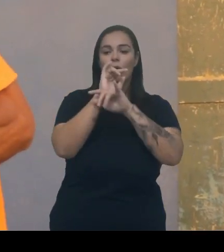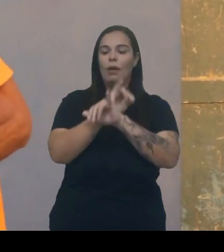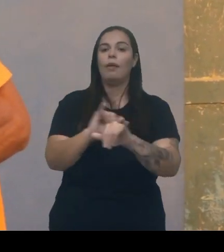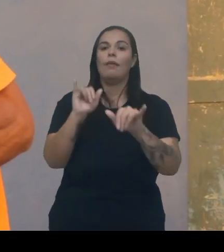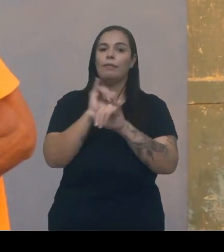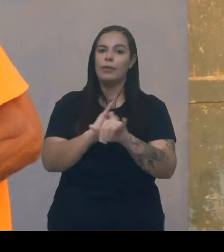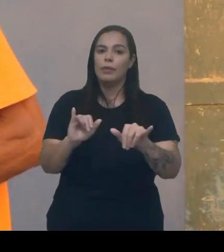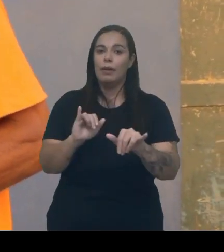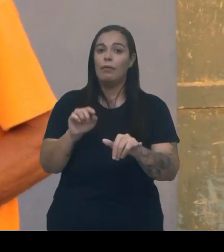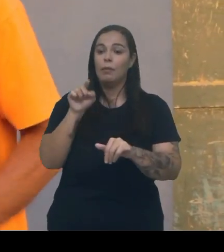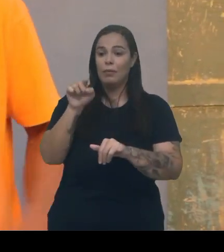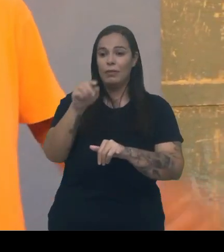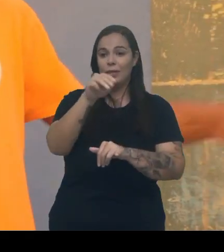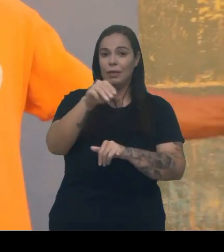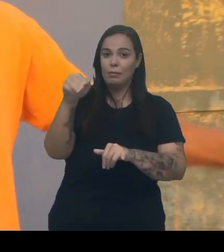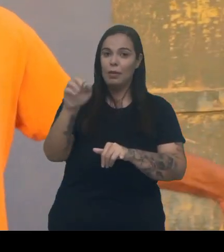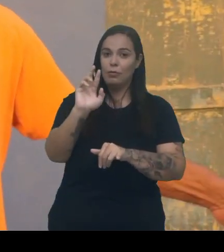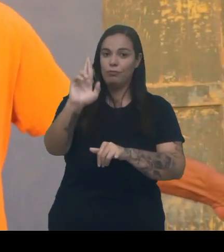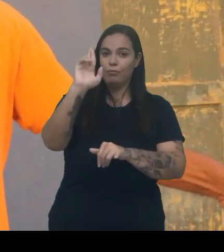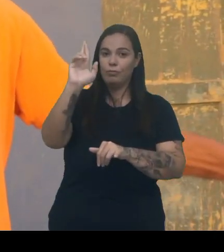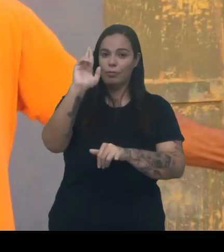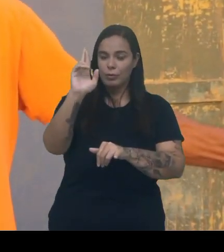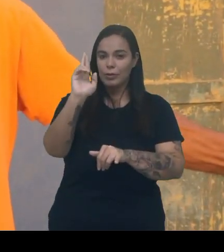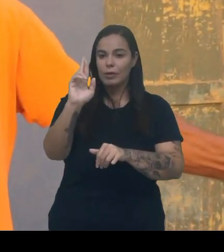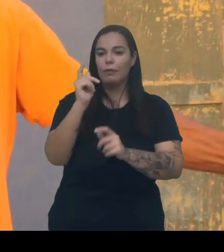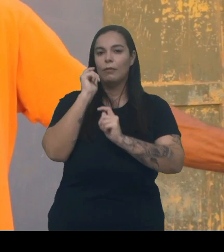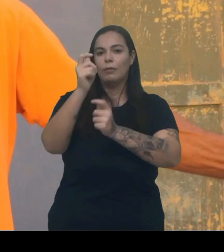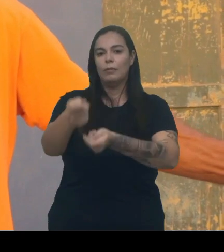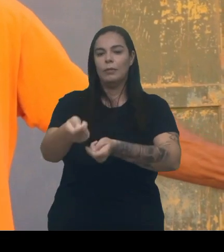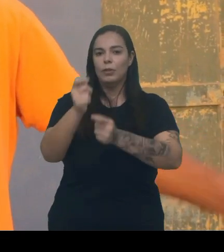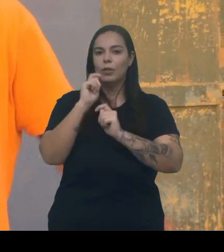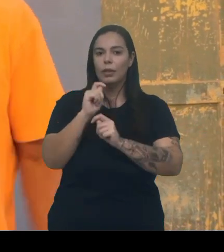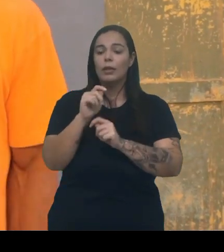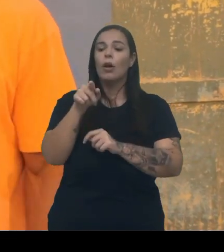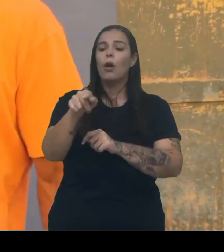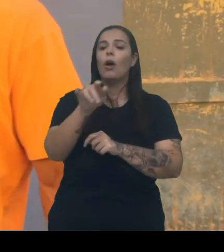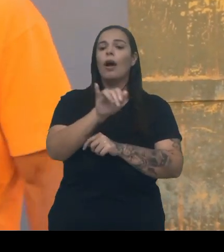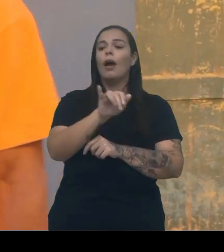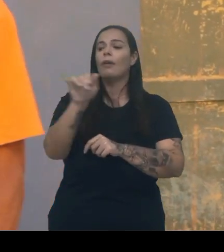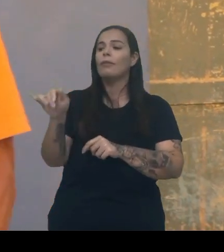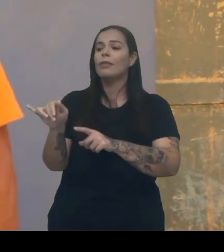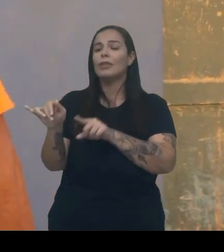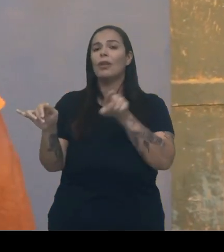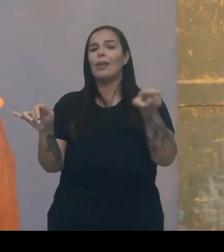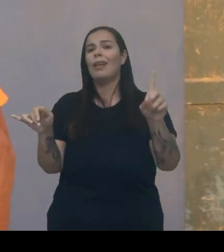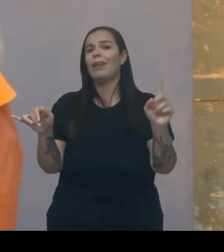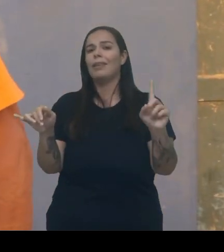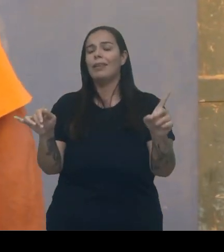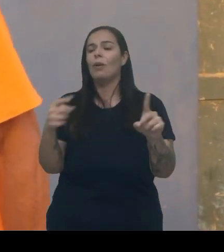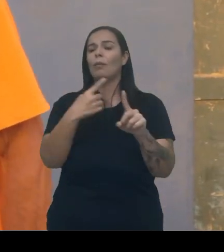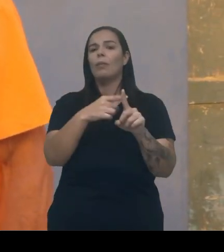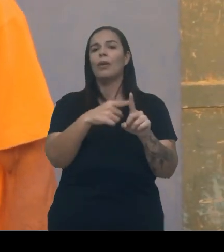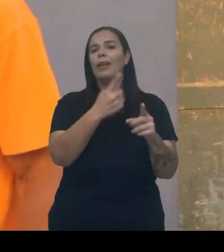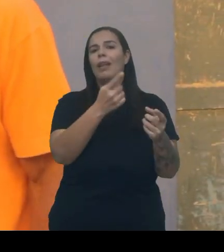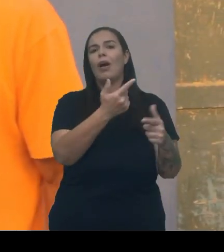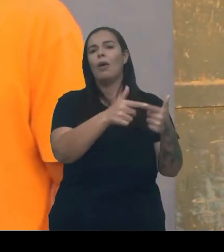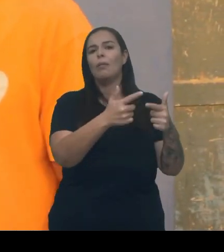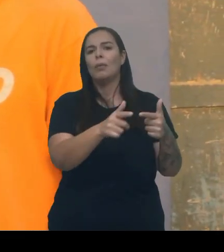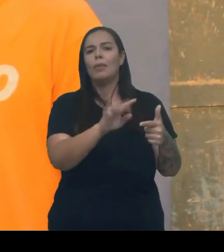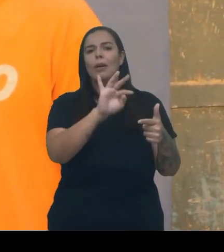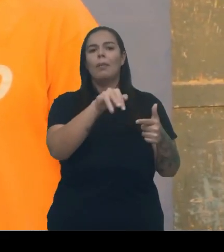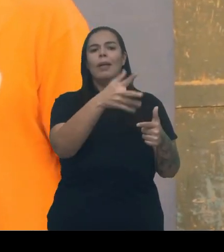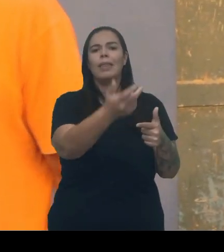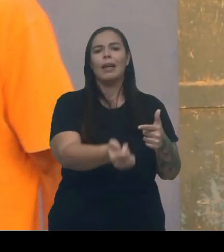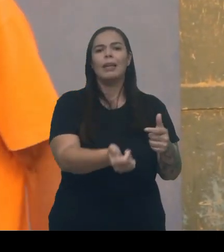o recado para você, que era o mestre da pescaria, no caso o dono, a maioria dos donos. Ó, avisa fulano para não levar a canoa para o porto, não, deixa fundeada aí na volta,